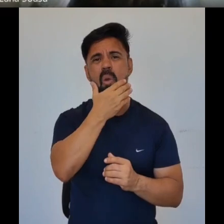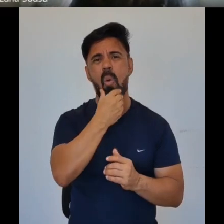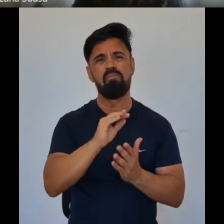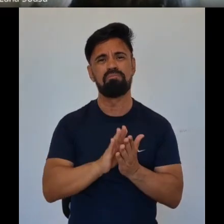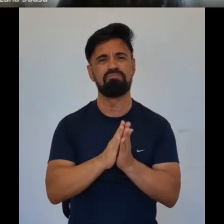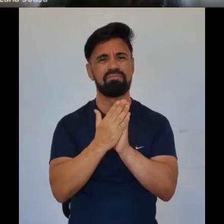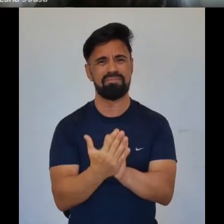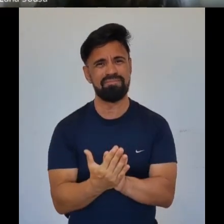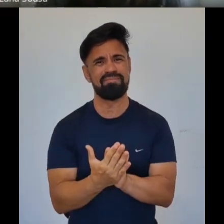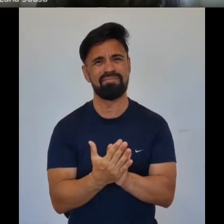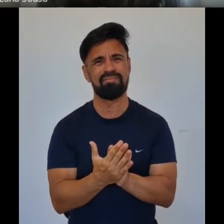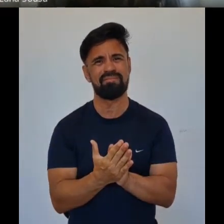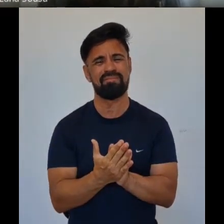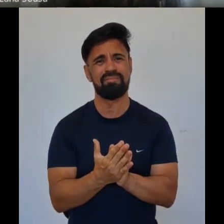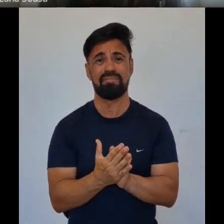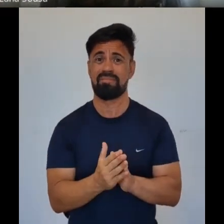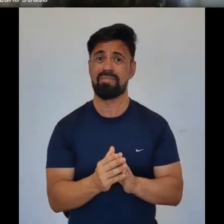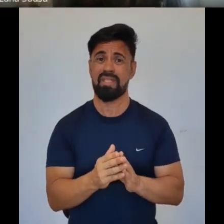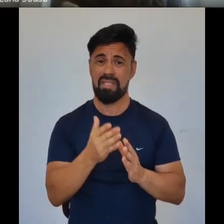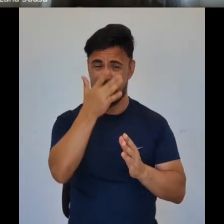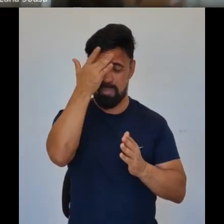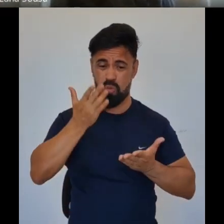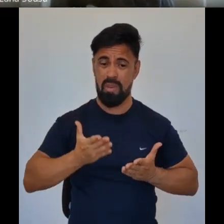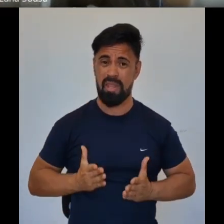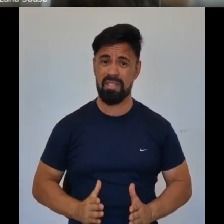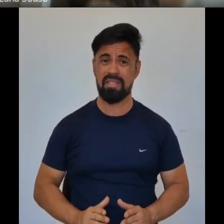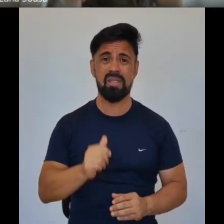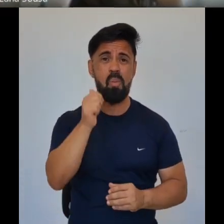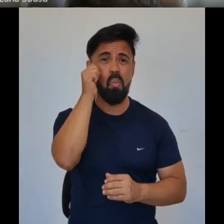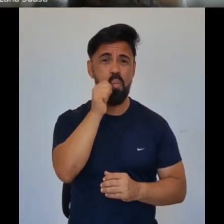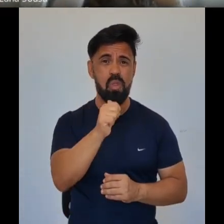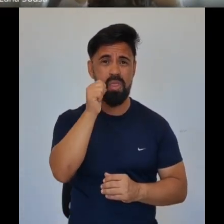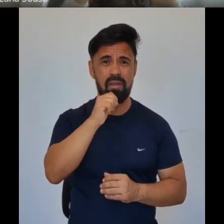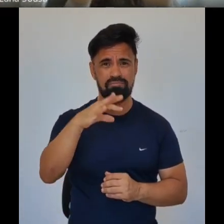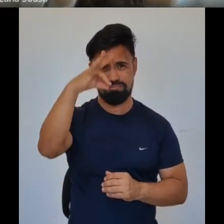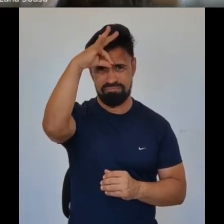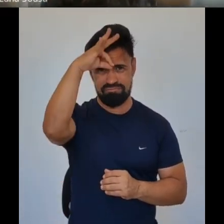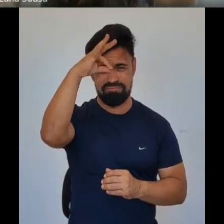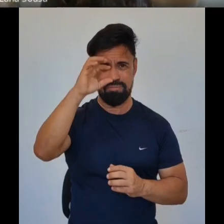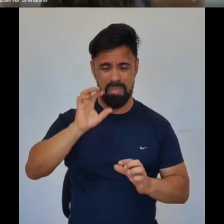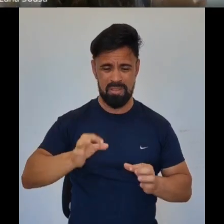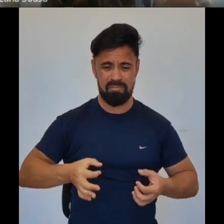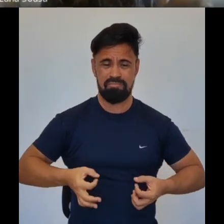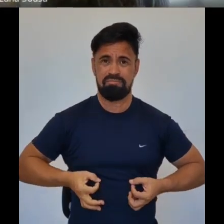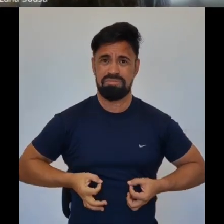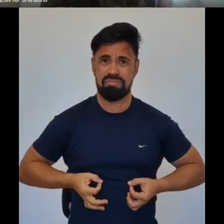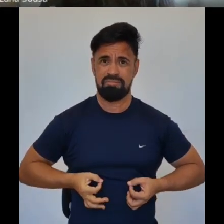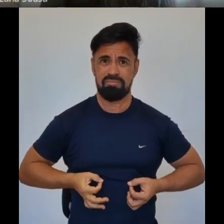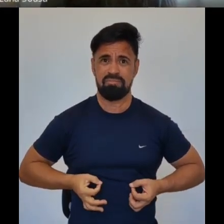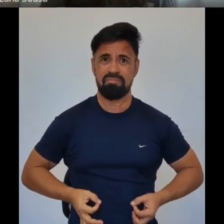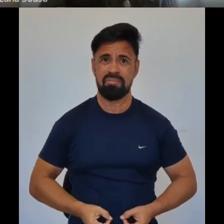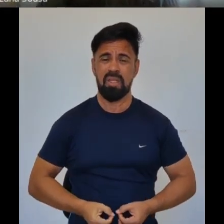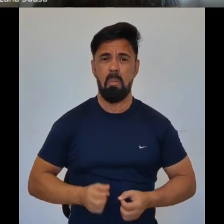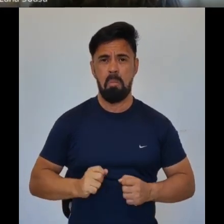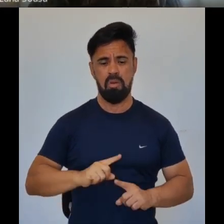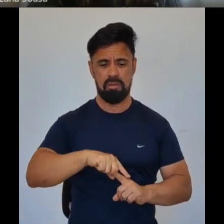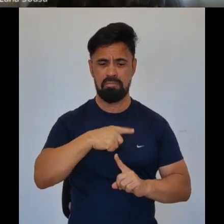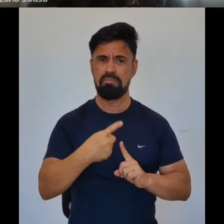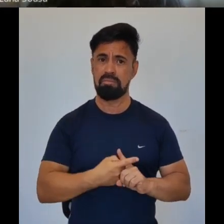dois pontos, e o nome da parturiente, vai estar escrito mãe barra parturiente. Por